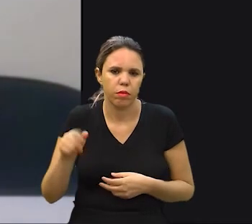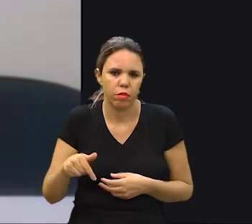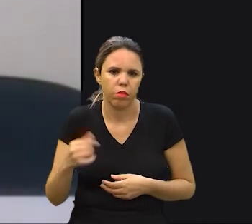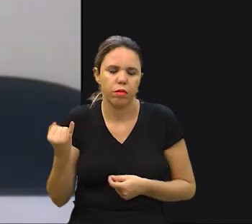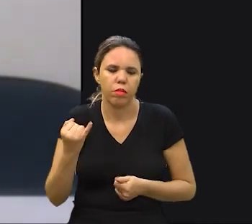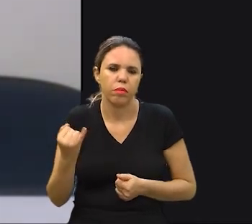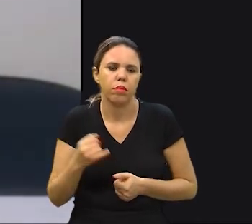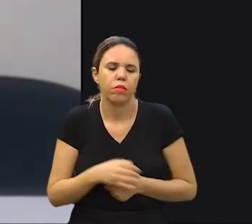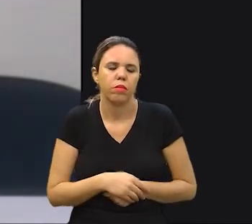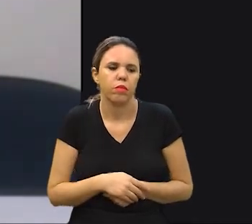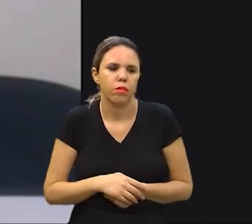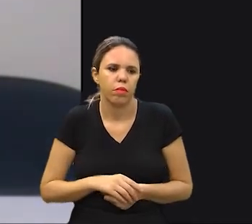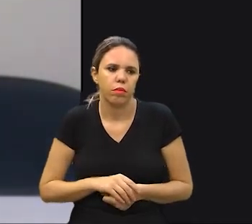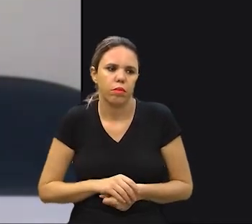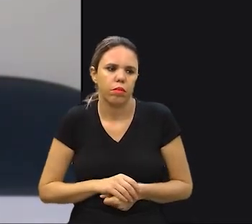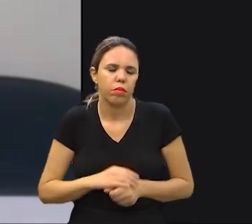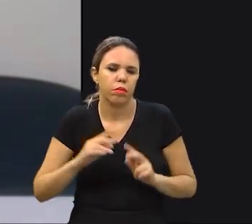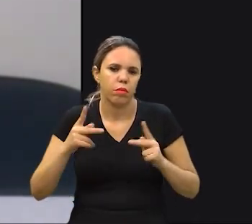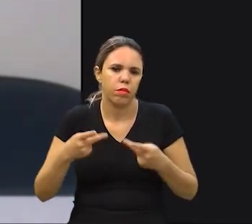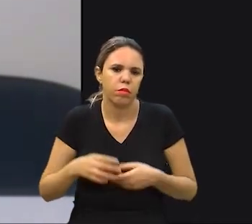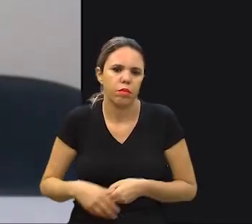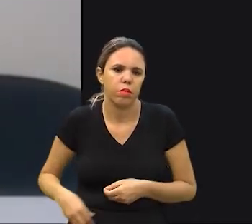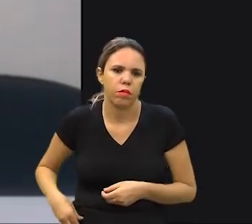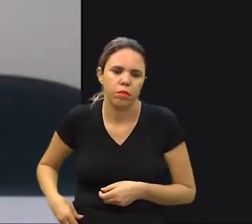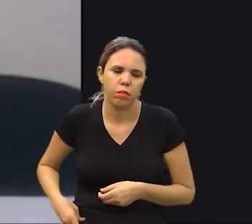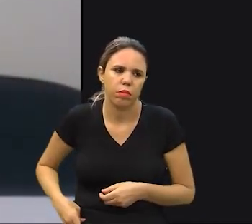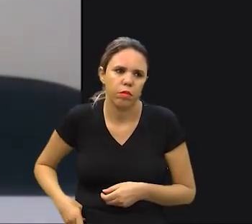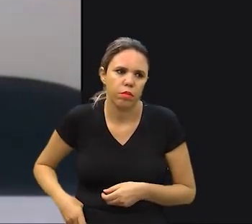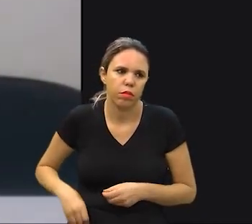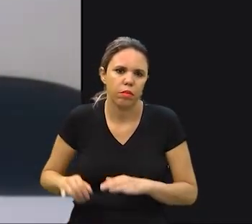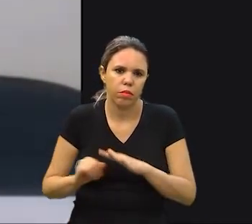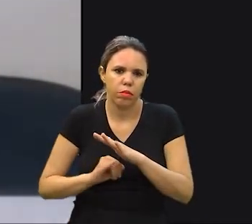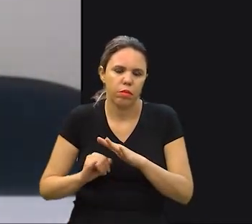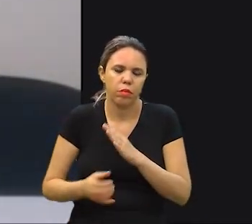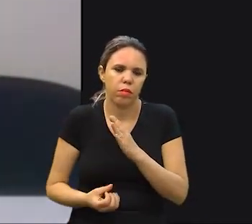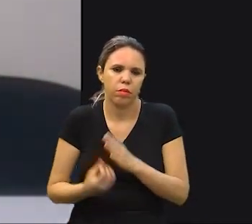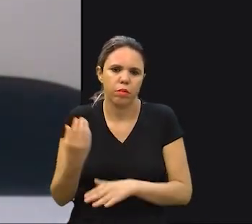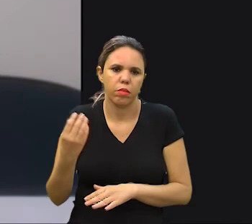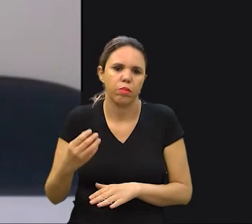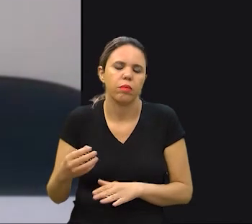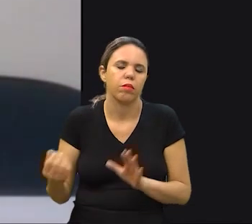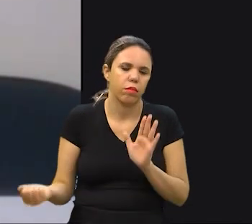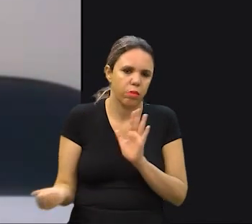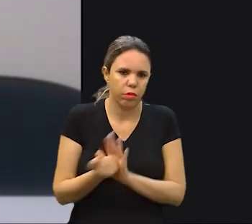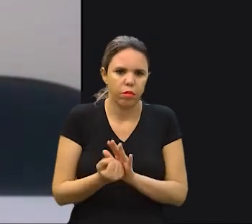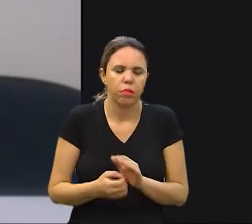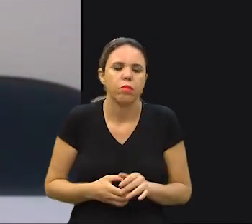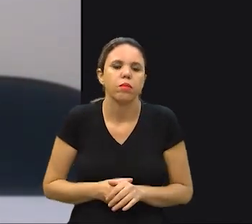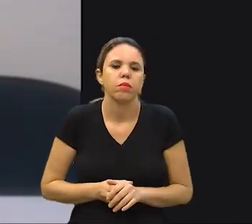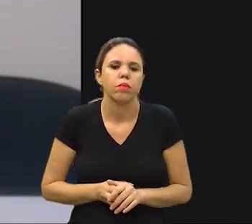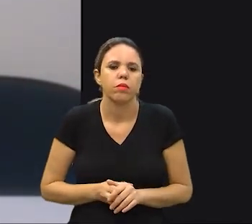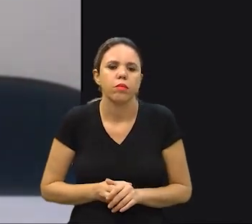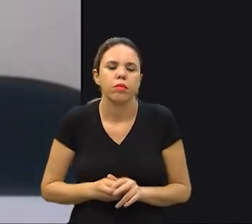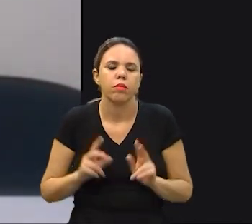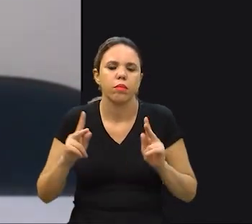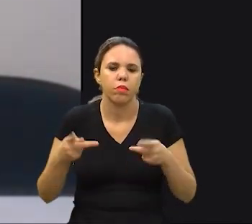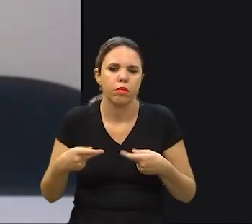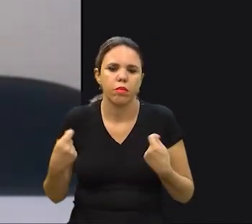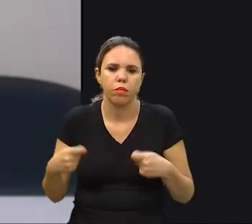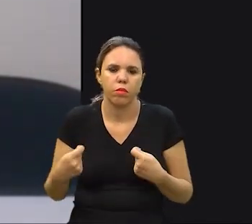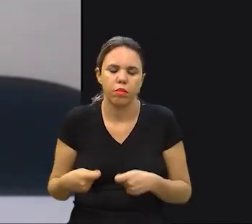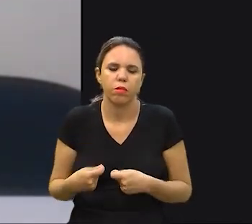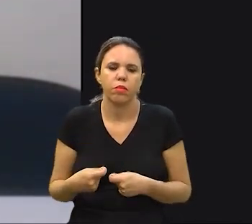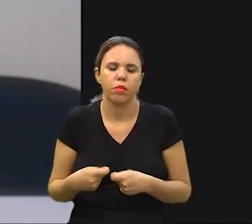É isso que é importante. O ser humano. Instituir o legado que o ser